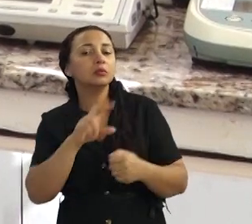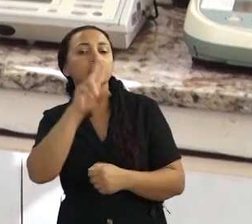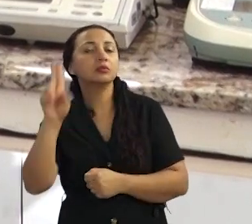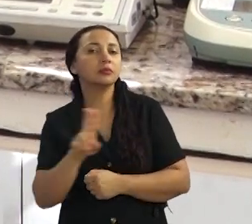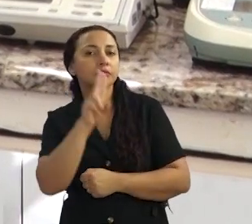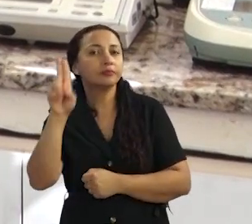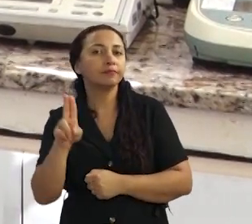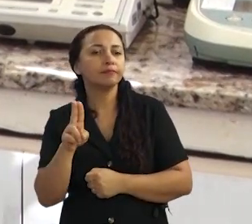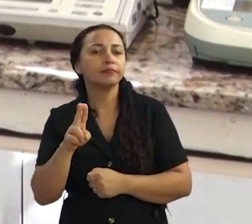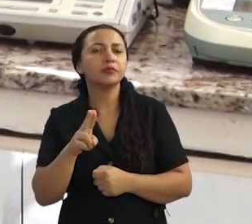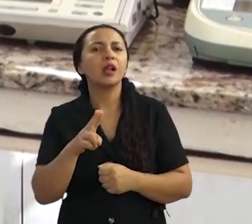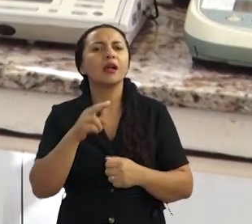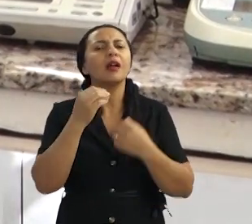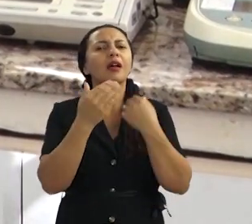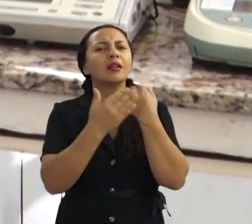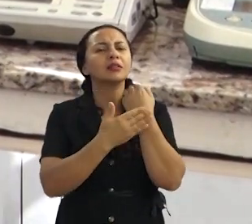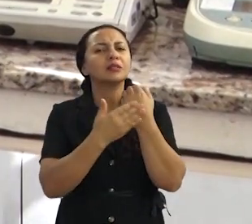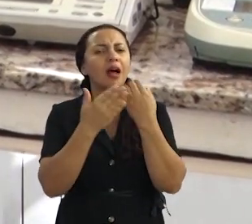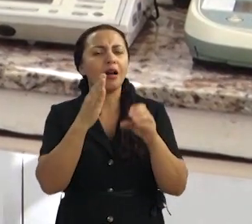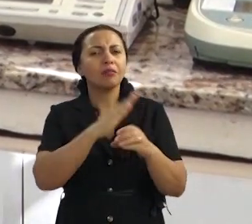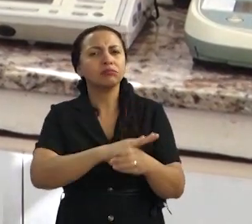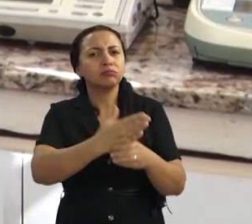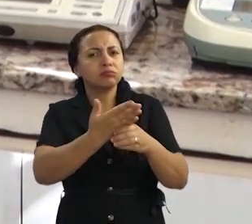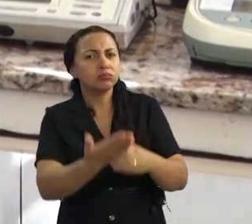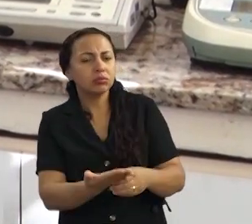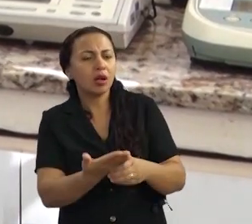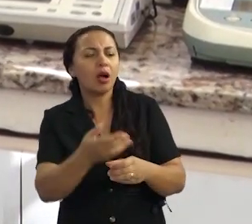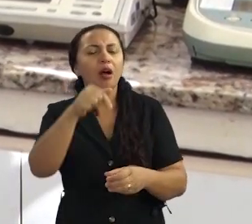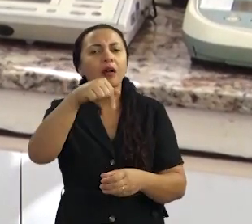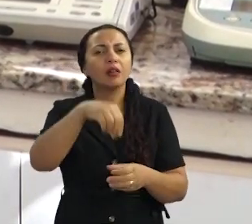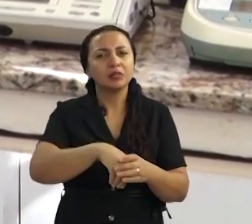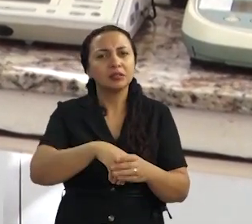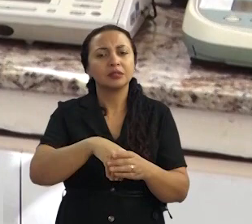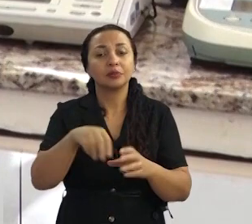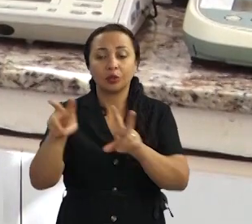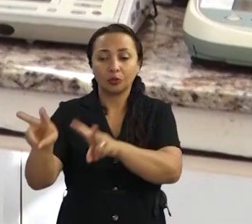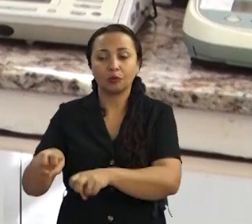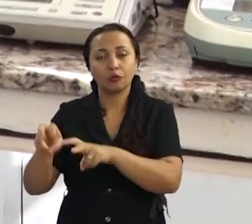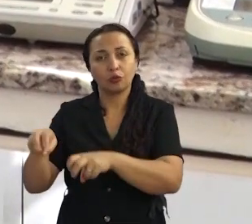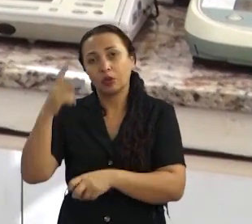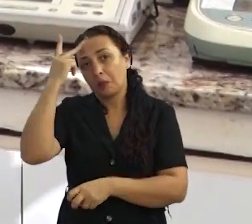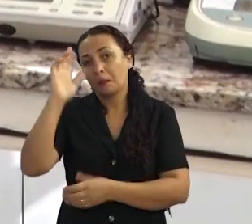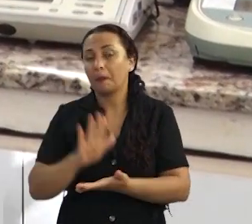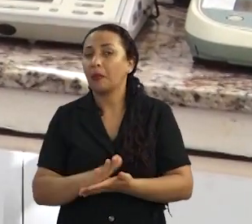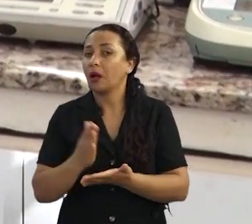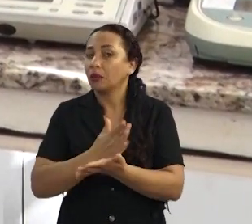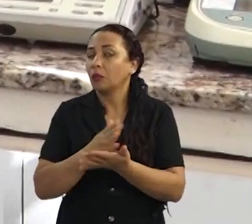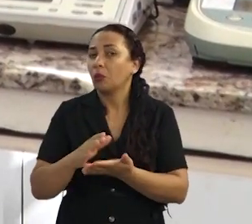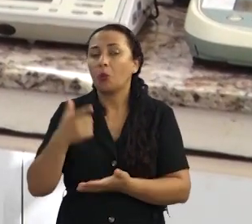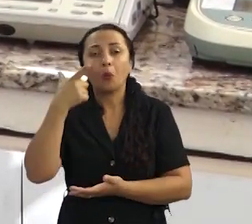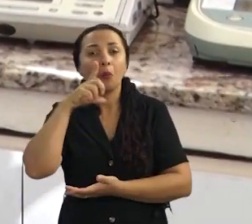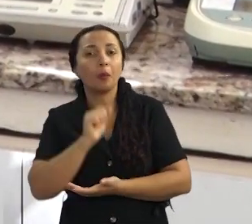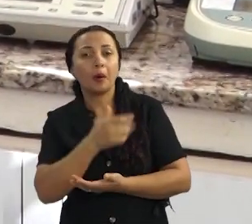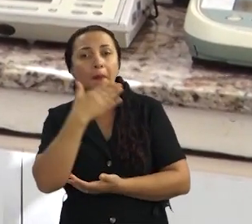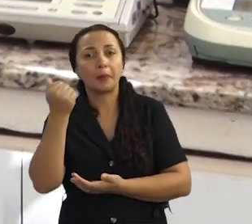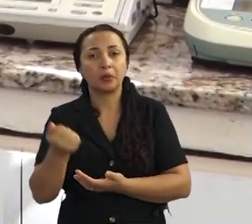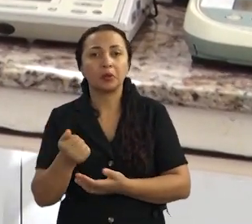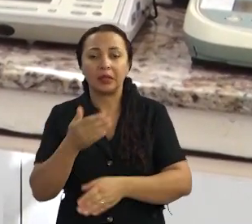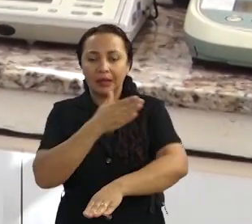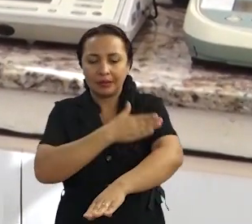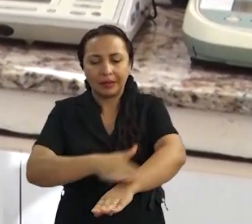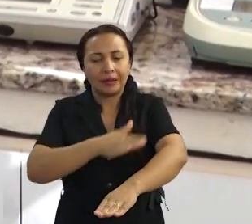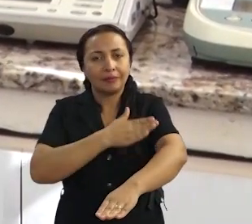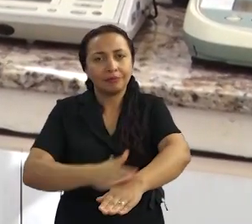poderiam utilizar essa mandioca dentro da sua propriedade para algum benefício,